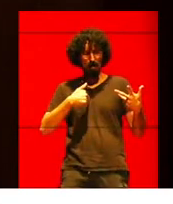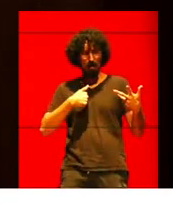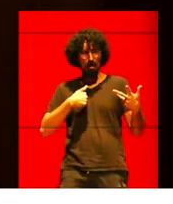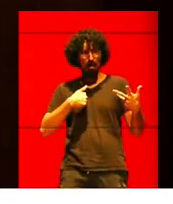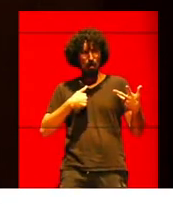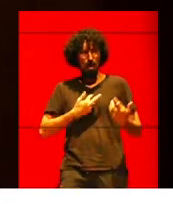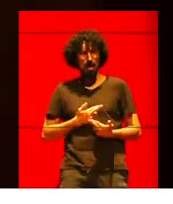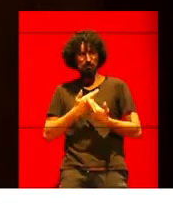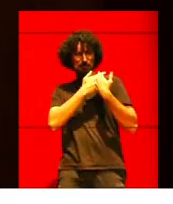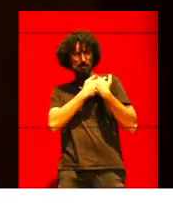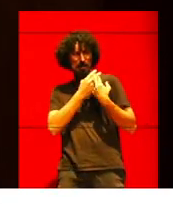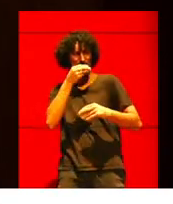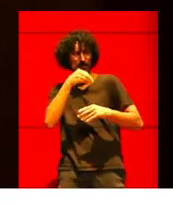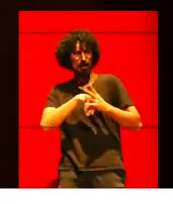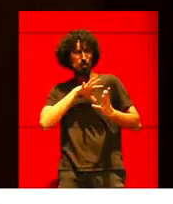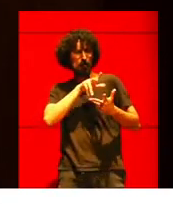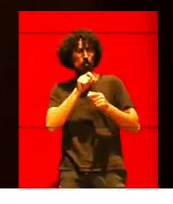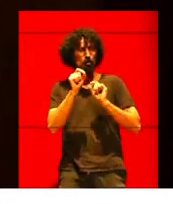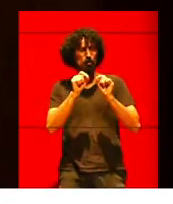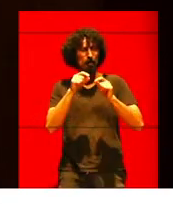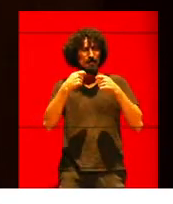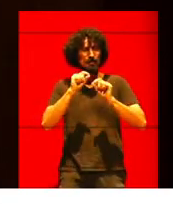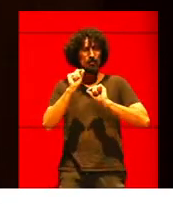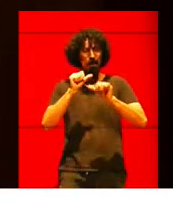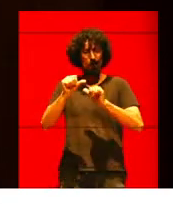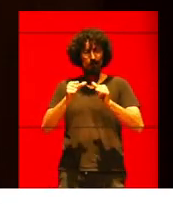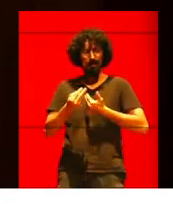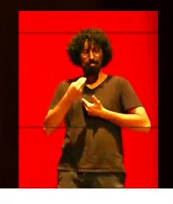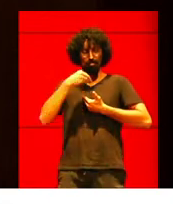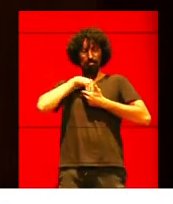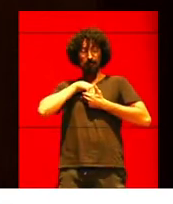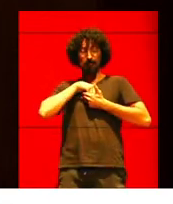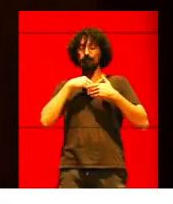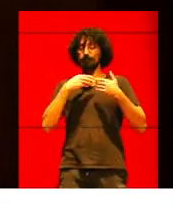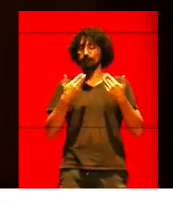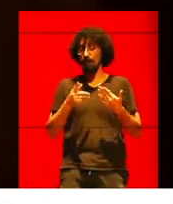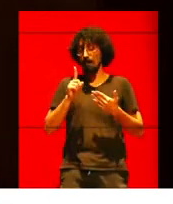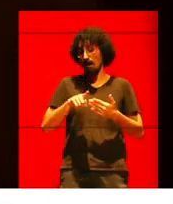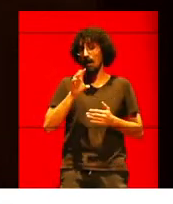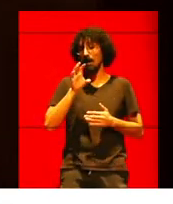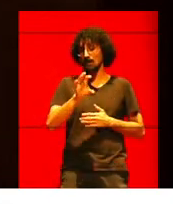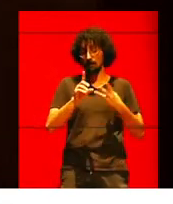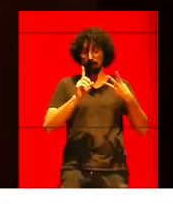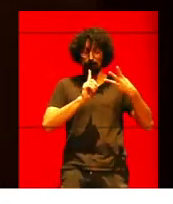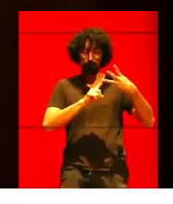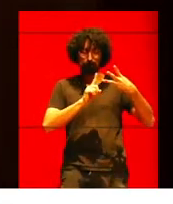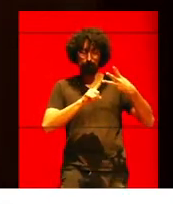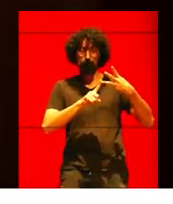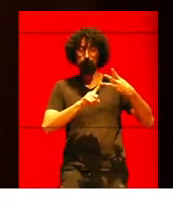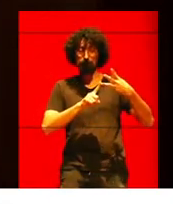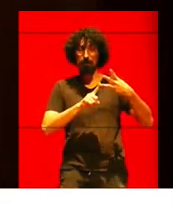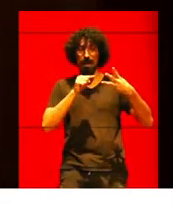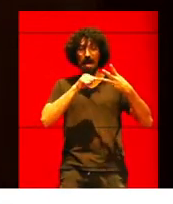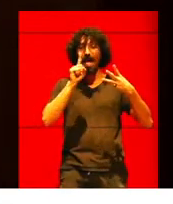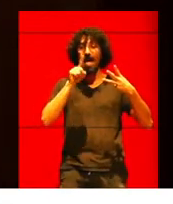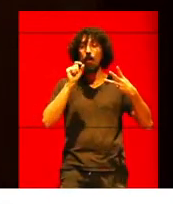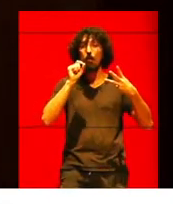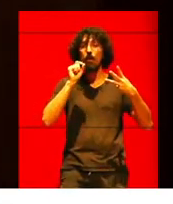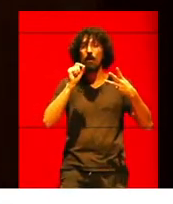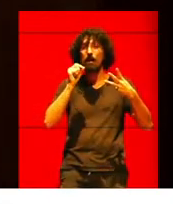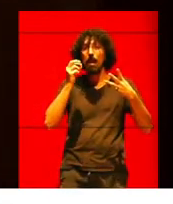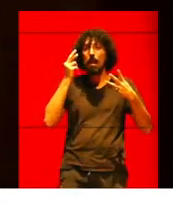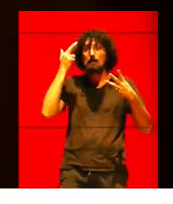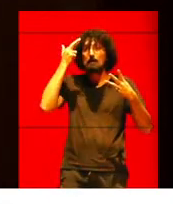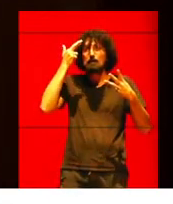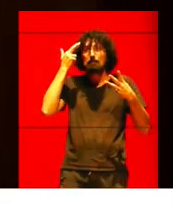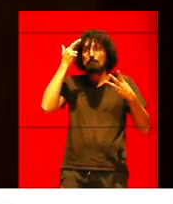mundo problema, quem sou eu diante disso tudo? A terceira geração vai fazer isso. Ela é reflexiva.